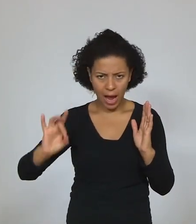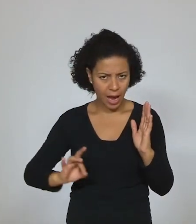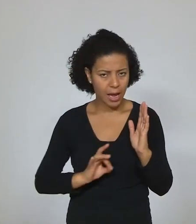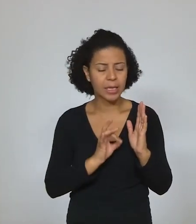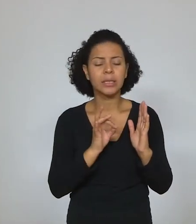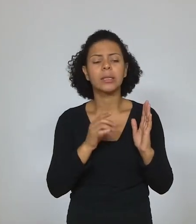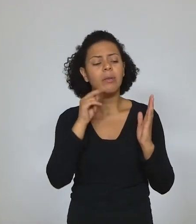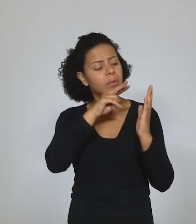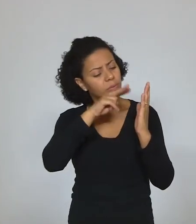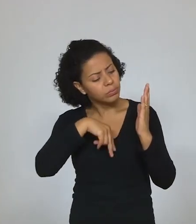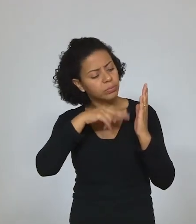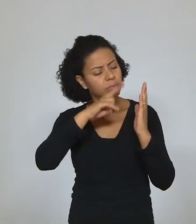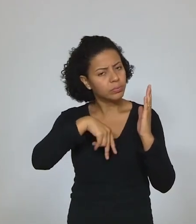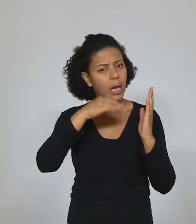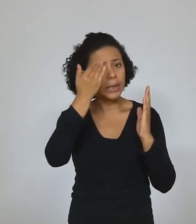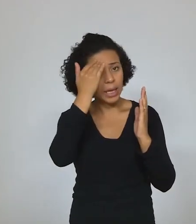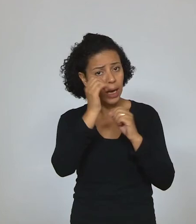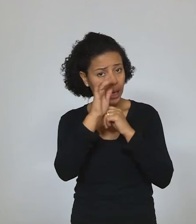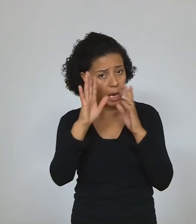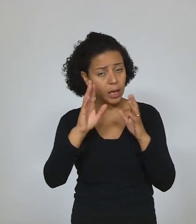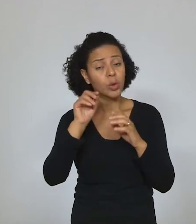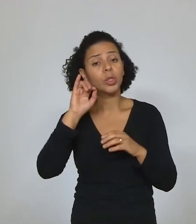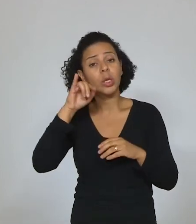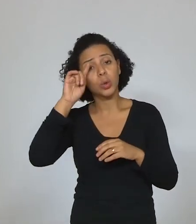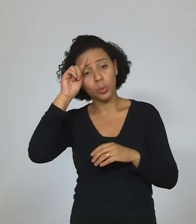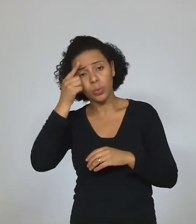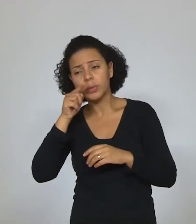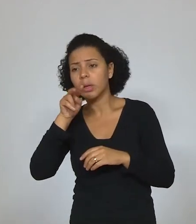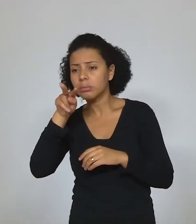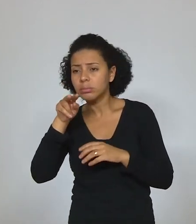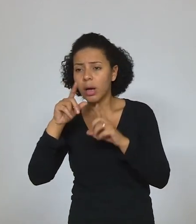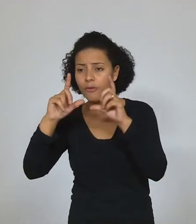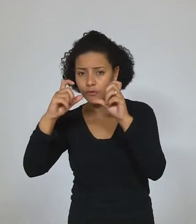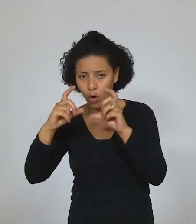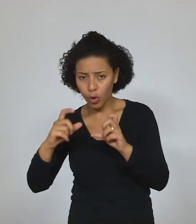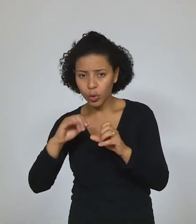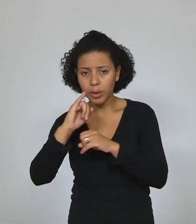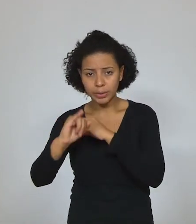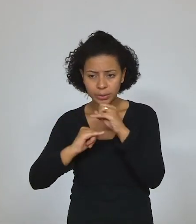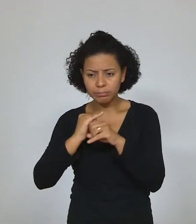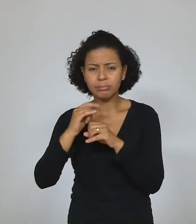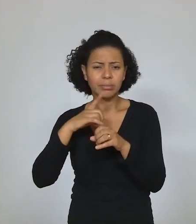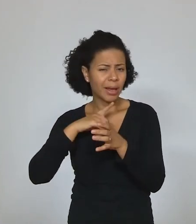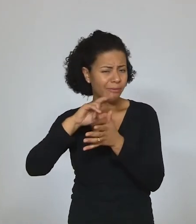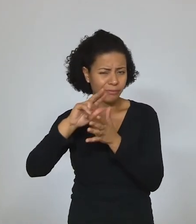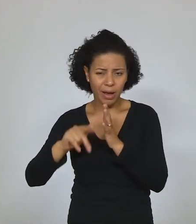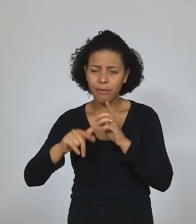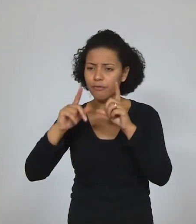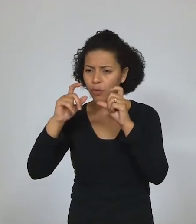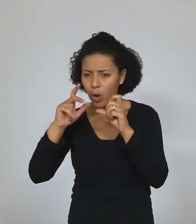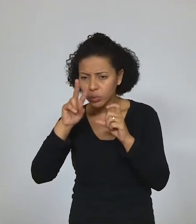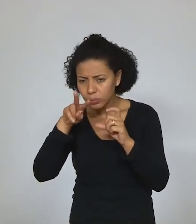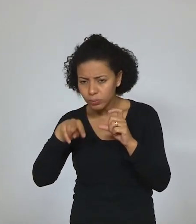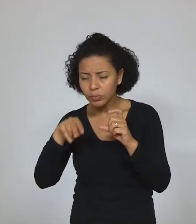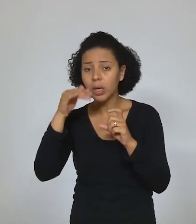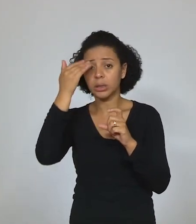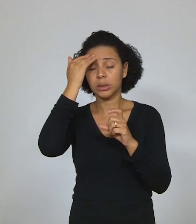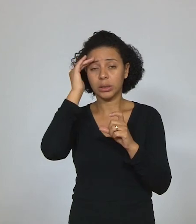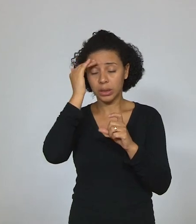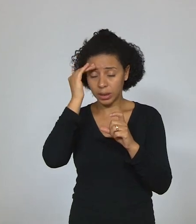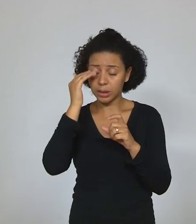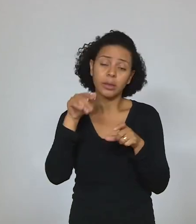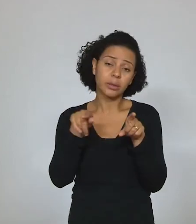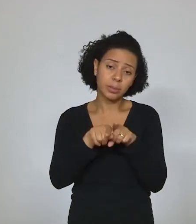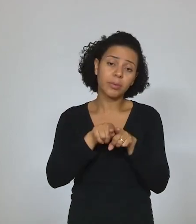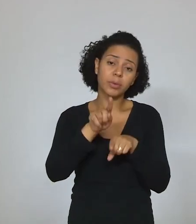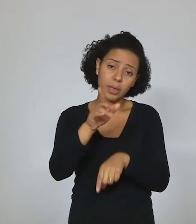entender o que é aquela mistura e pensar no melhor método de separação, ou até mesmo, para algumas mais simples, realizar a mistura na sua